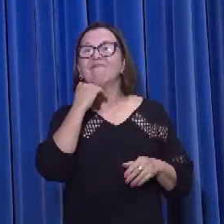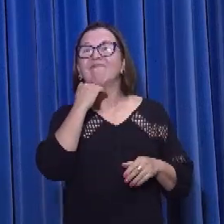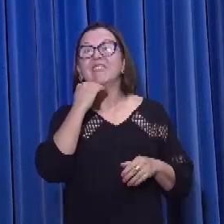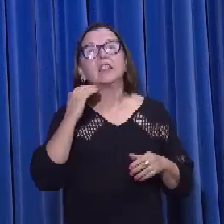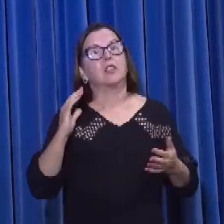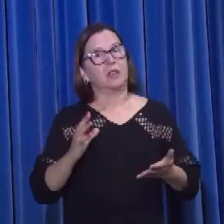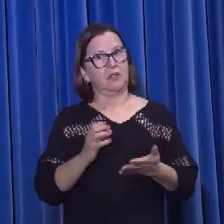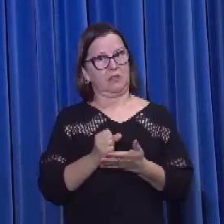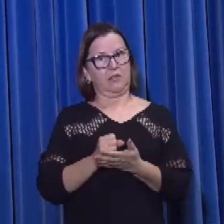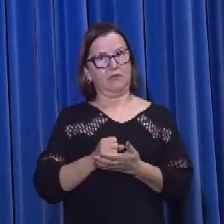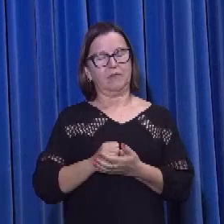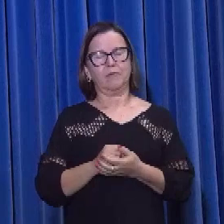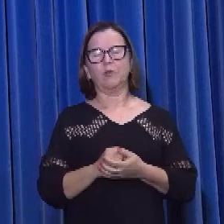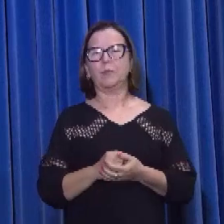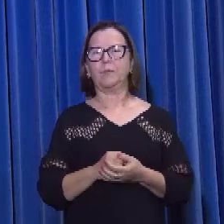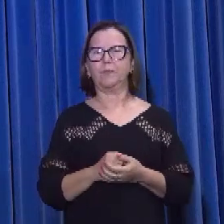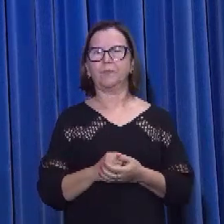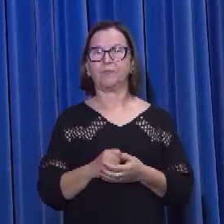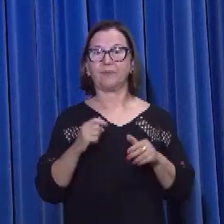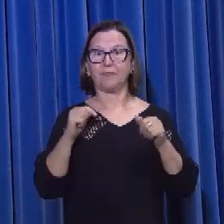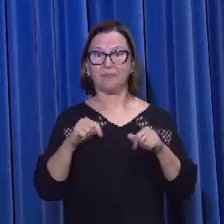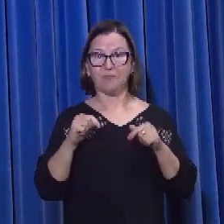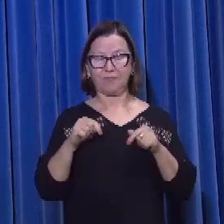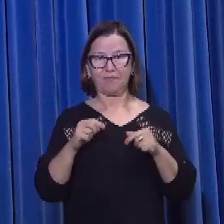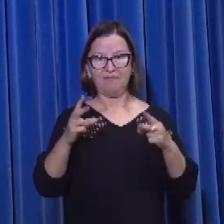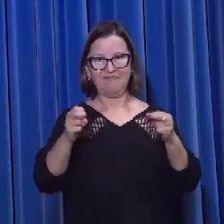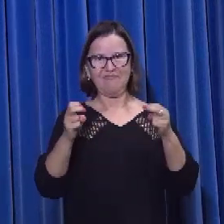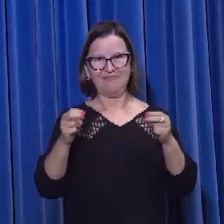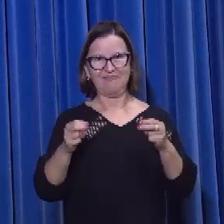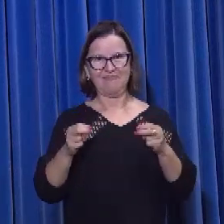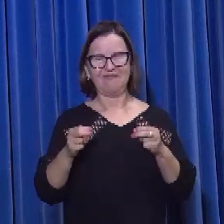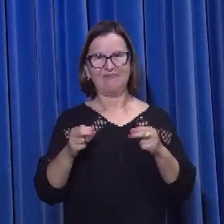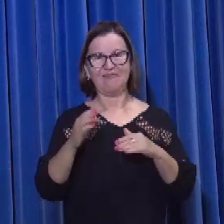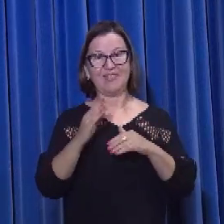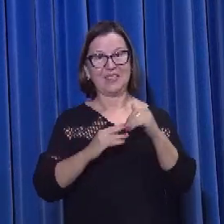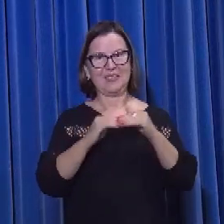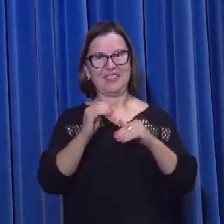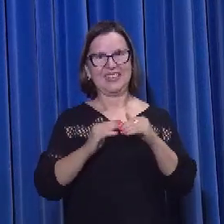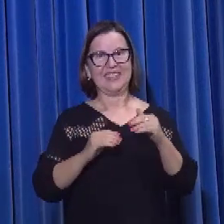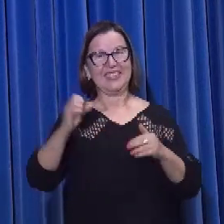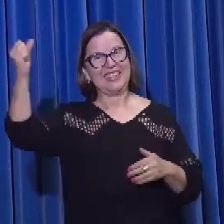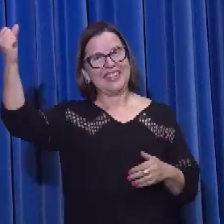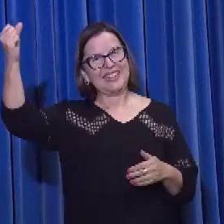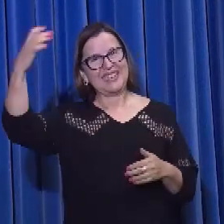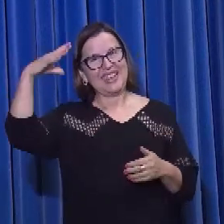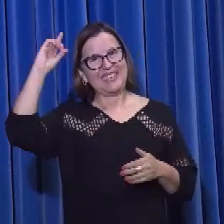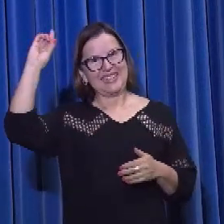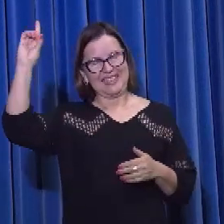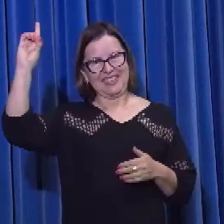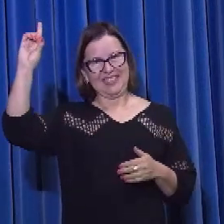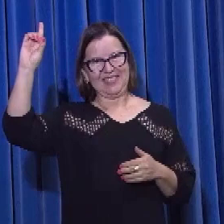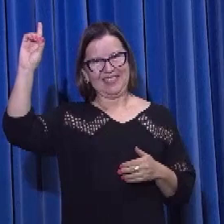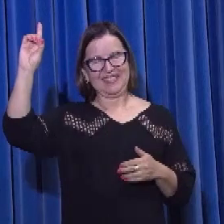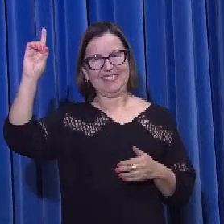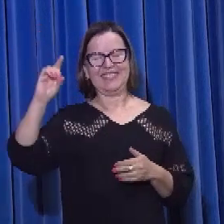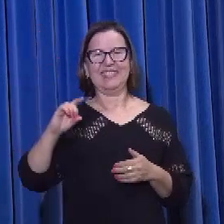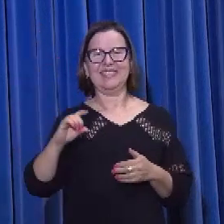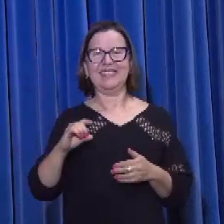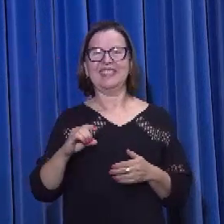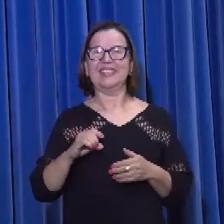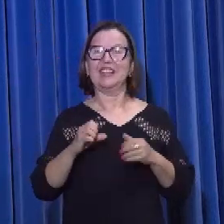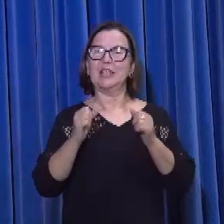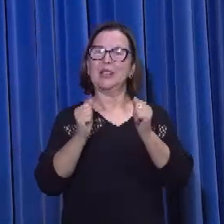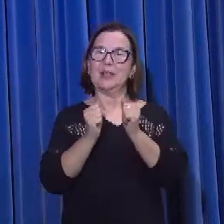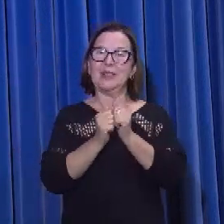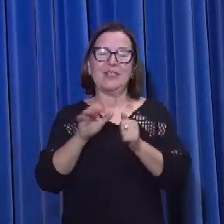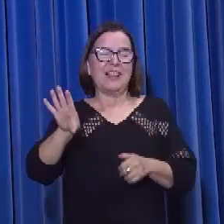Aqui entra a maravilhosa operação da graça de Deus, que agindo de forma irresistível, com um amor eterno em favor dos